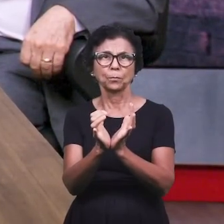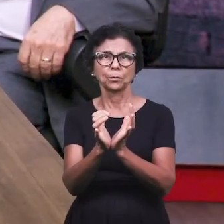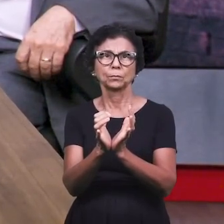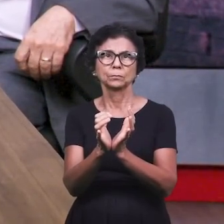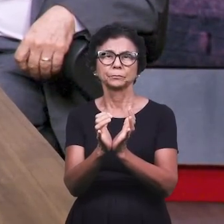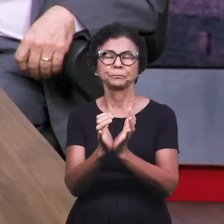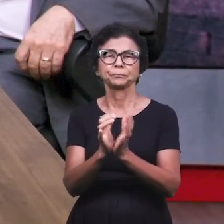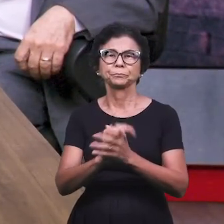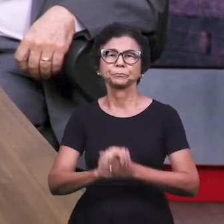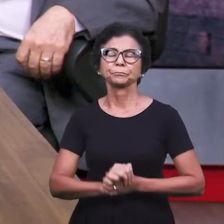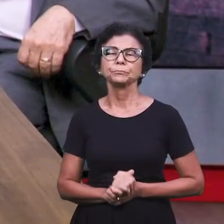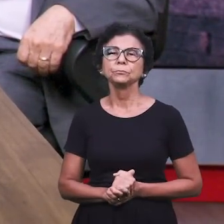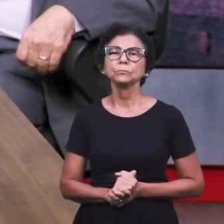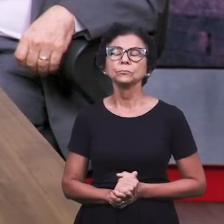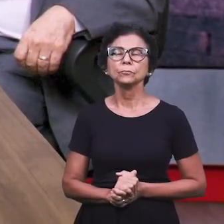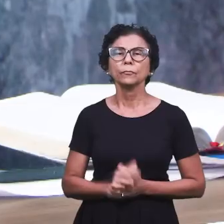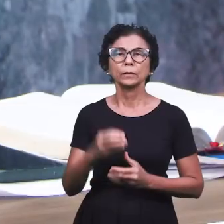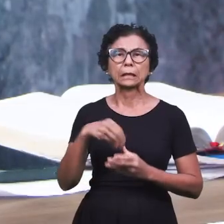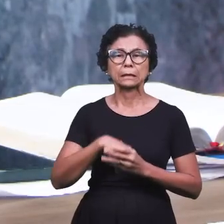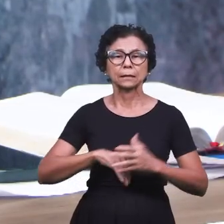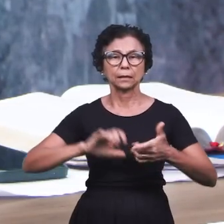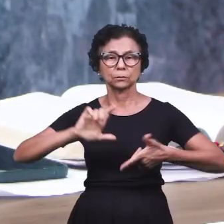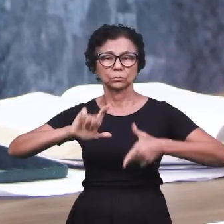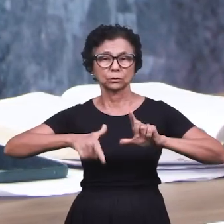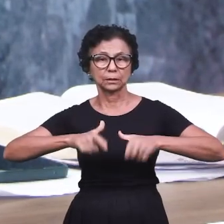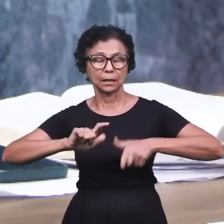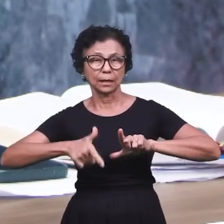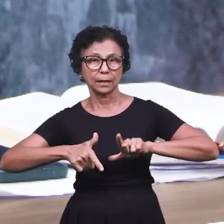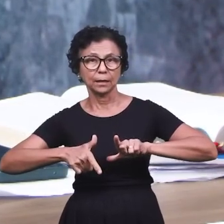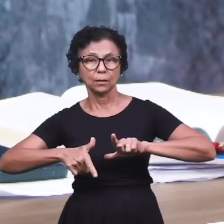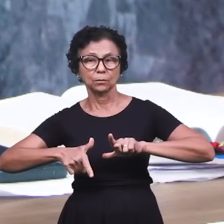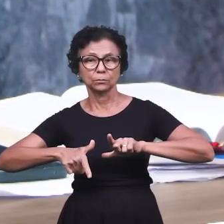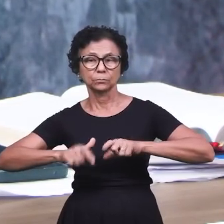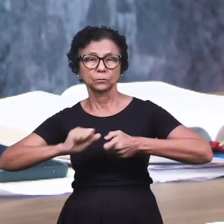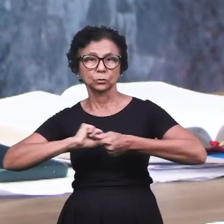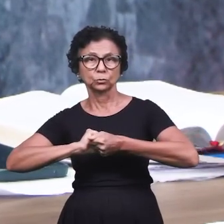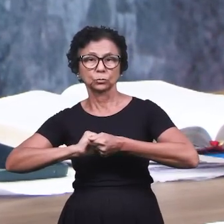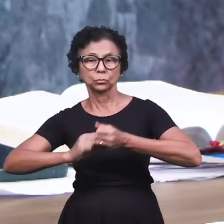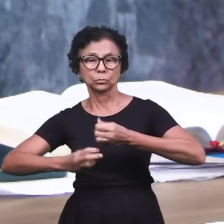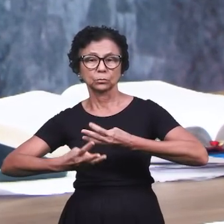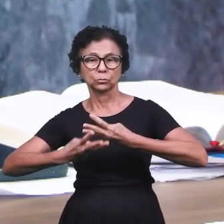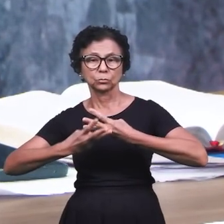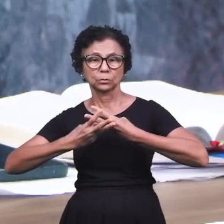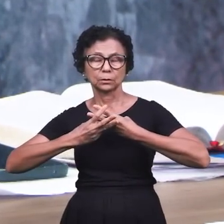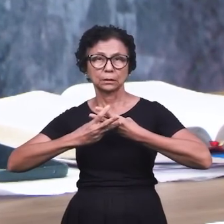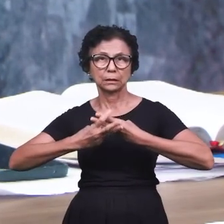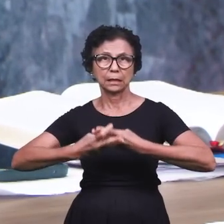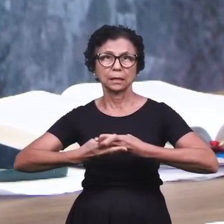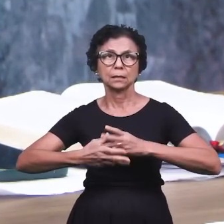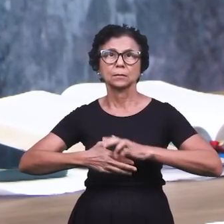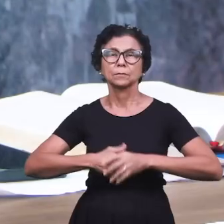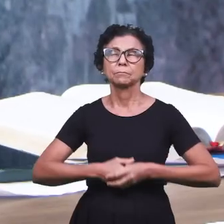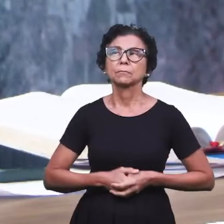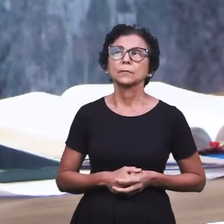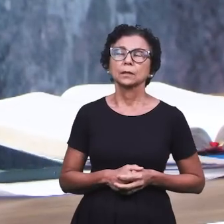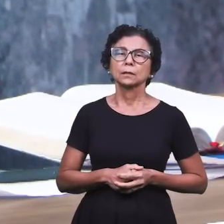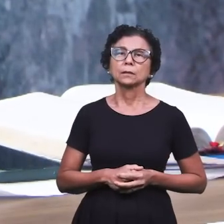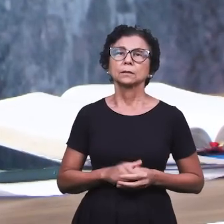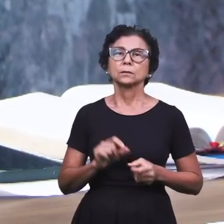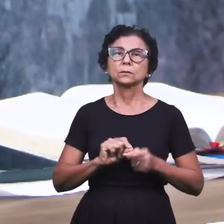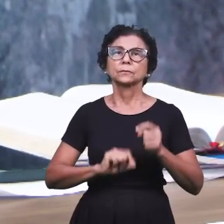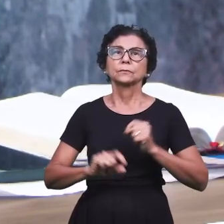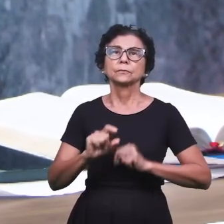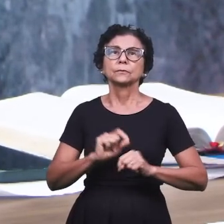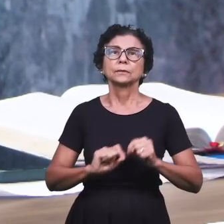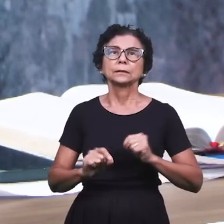político-partidária, mas um grupo em Israel, entre os judeus, que eram o que se classificaria como ultranacionalistas. Eles não aceitavam